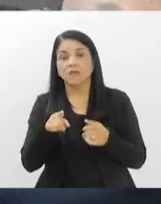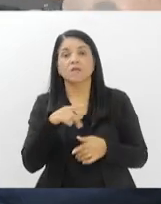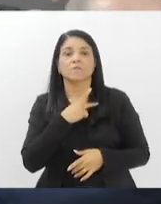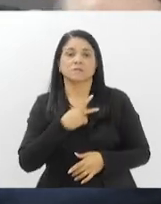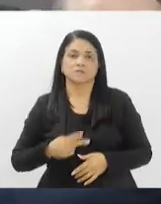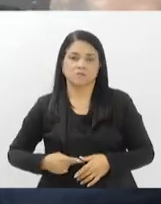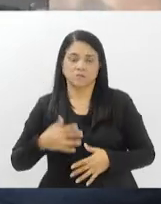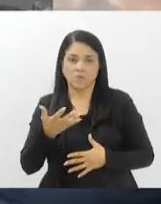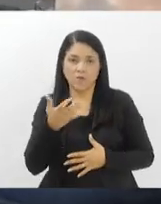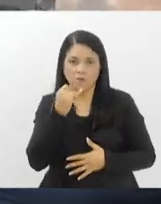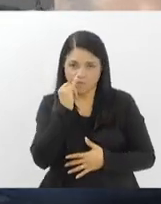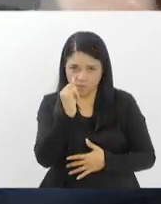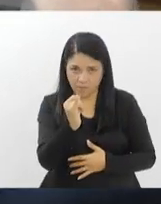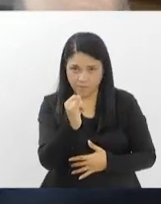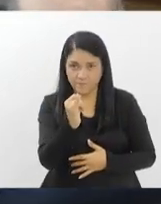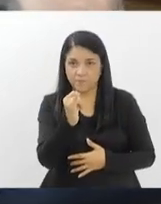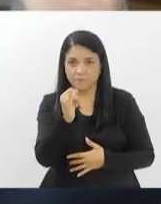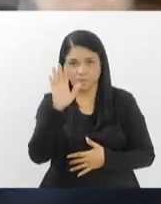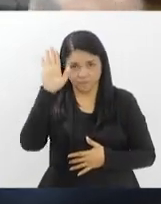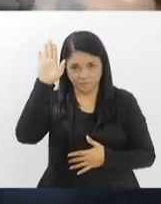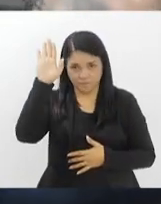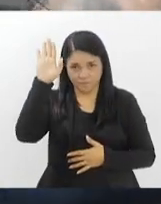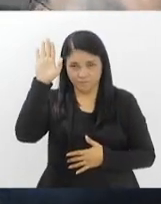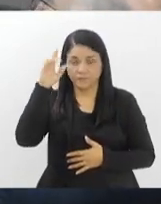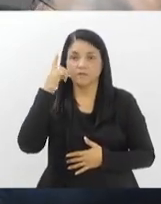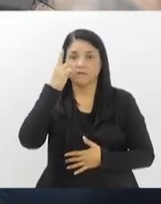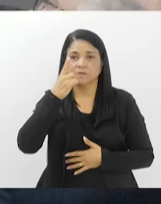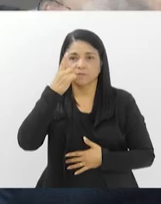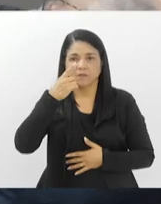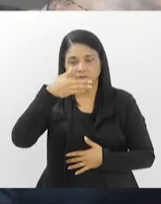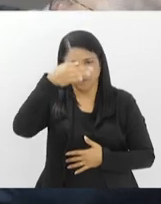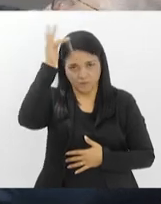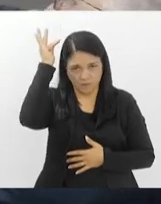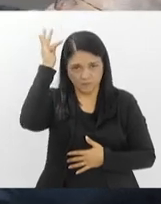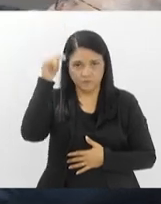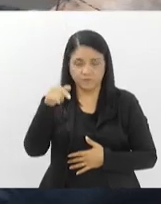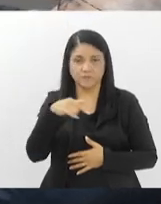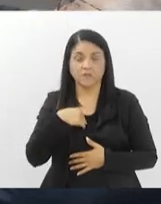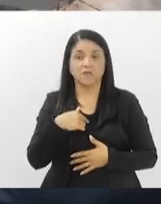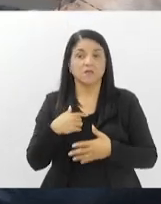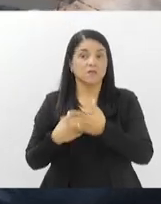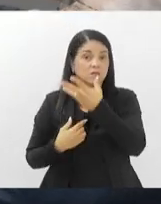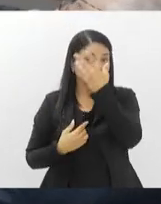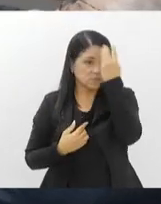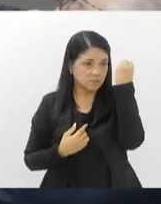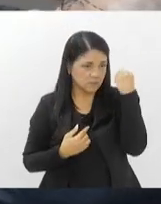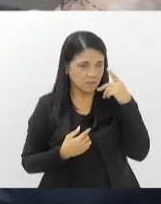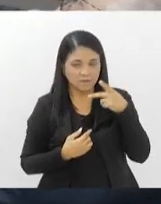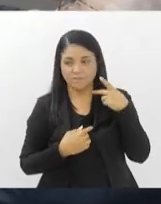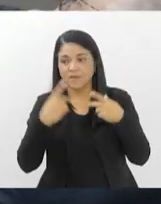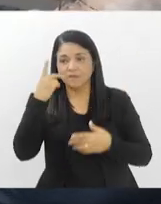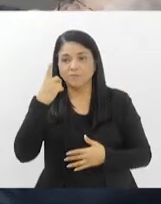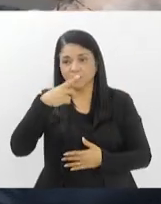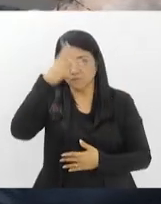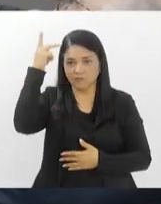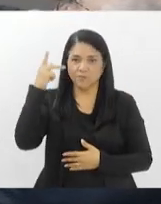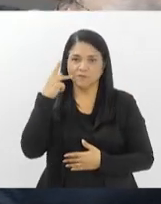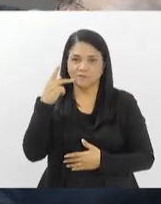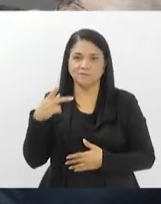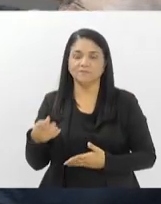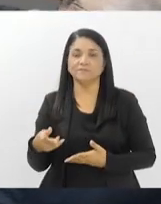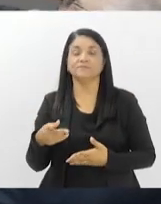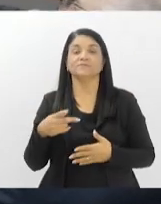para o deputado Fred Pacheco. É só não esquecer que também já tem um parecer com emendas